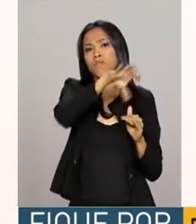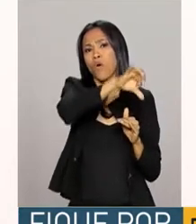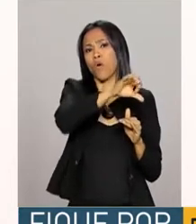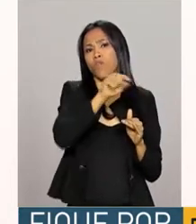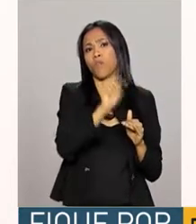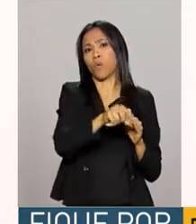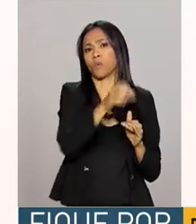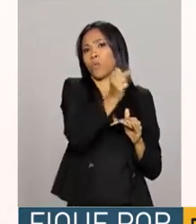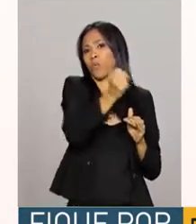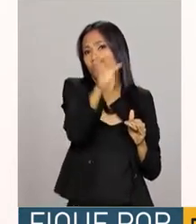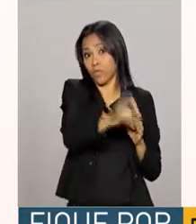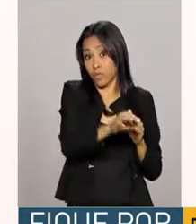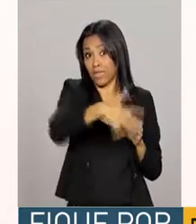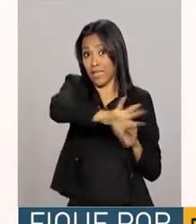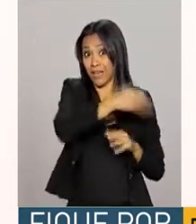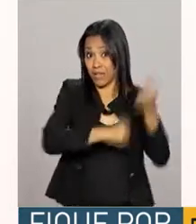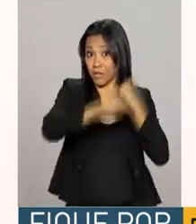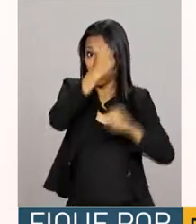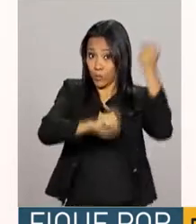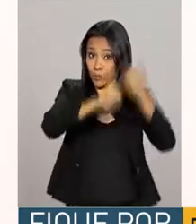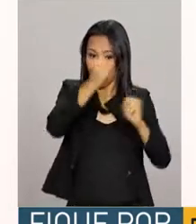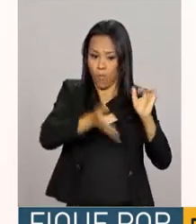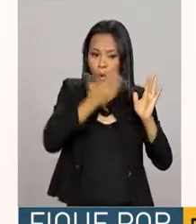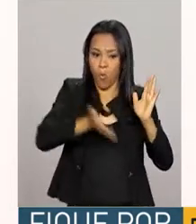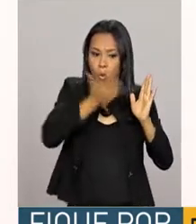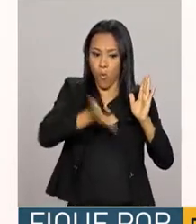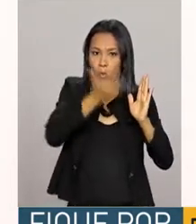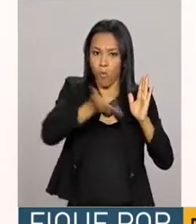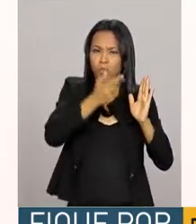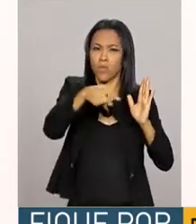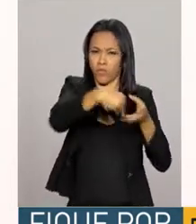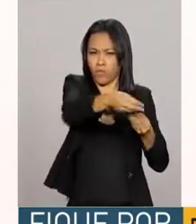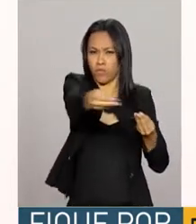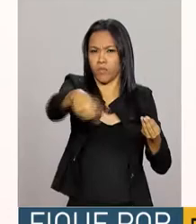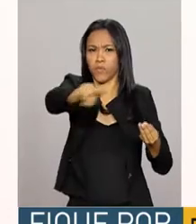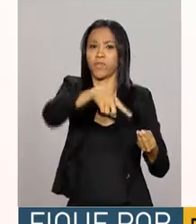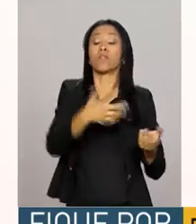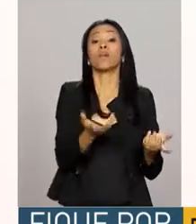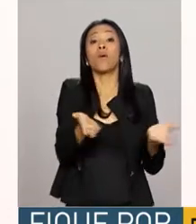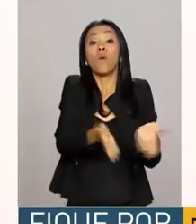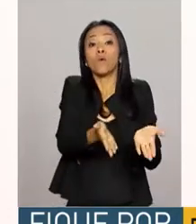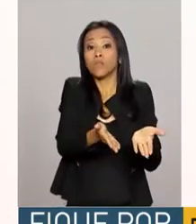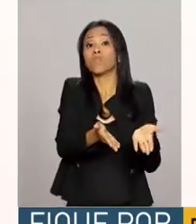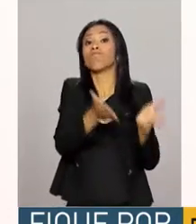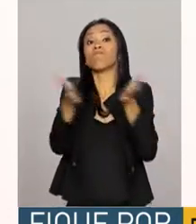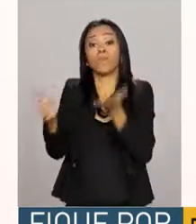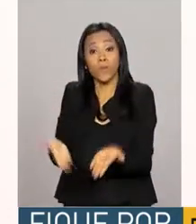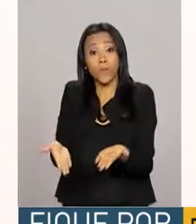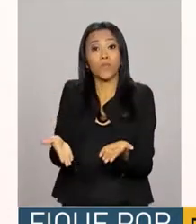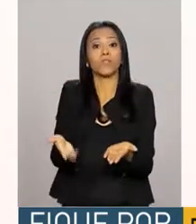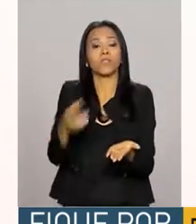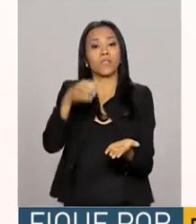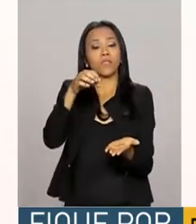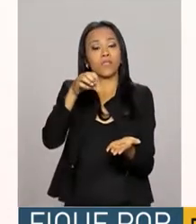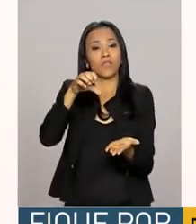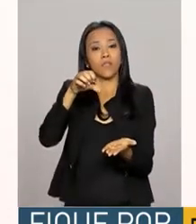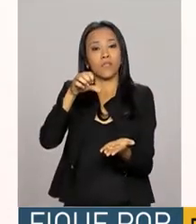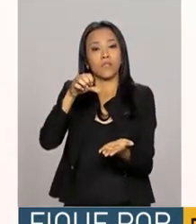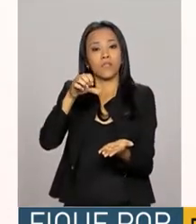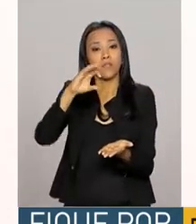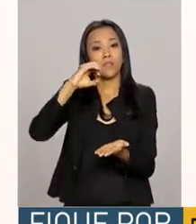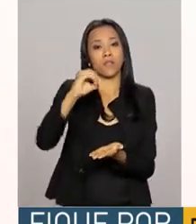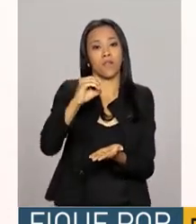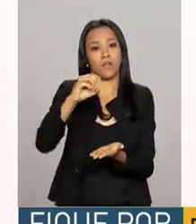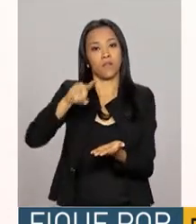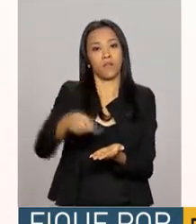da produção industrial depois do mandado distribuir a vocês hoje é de +0 8% ou